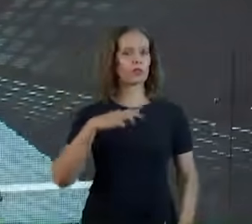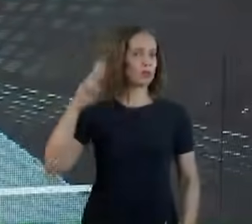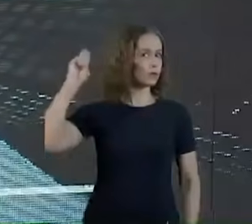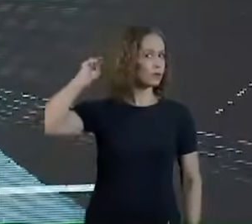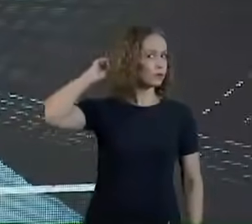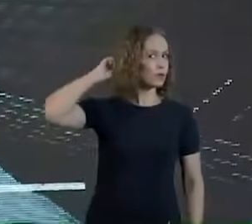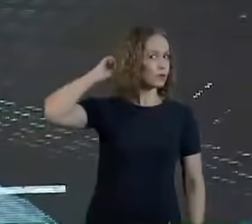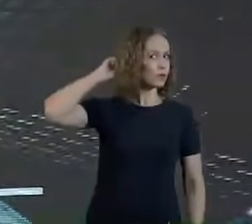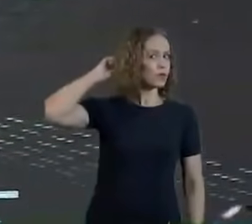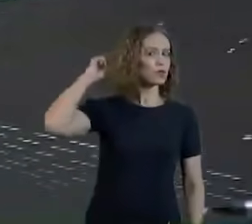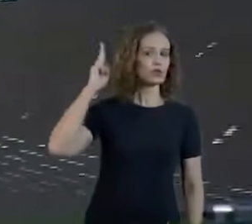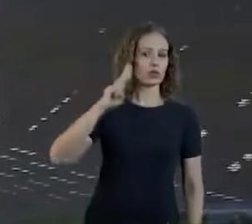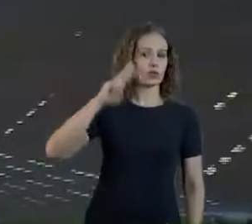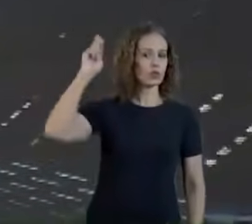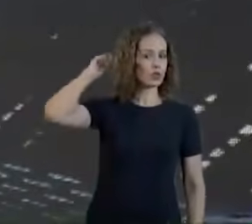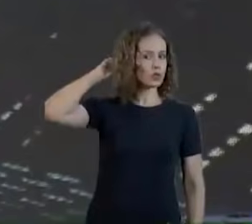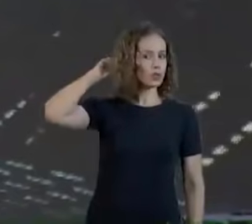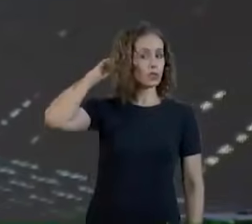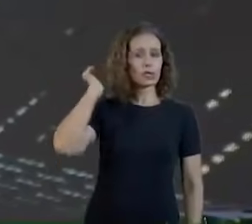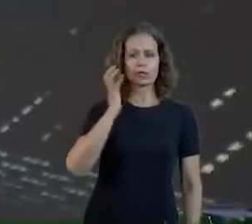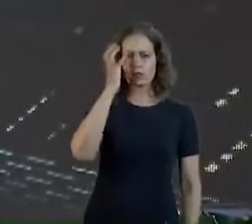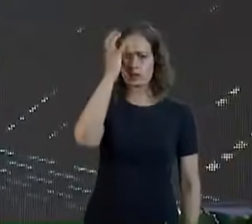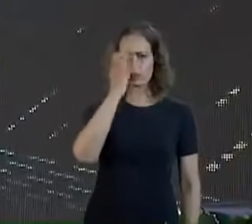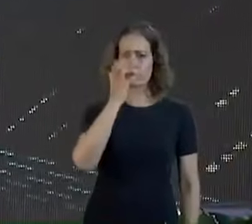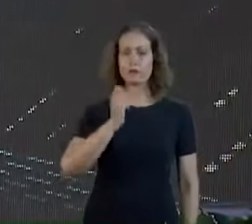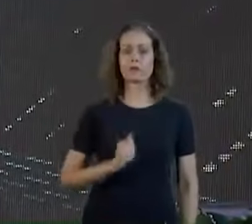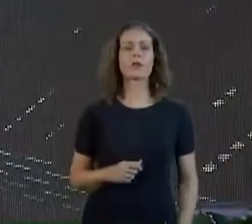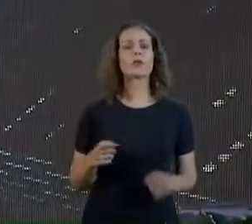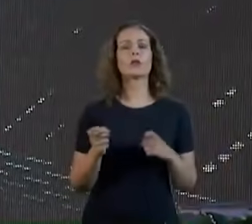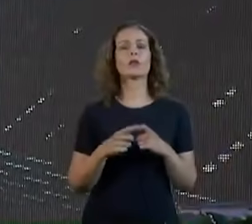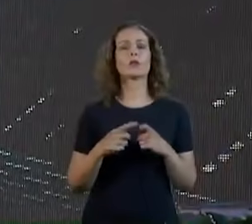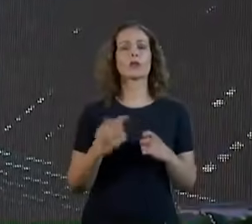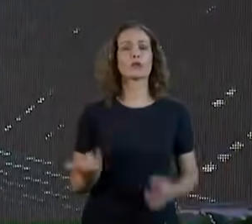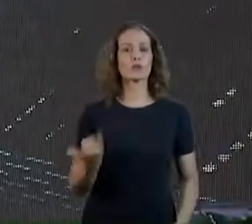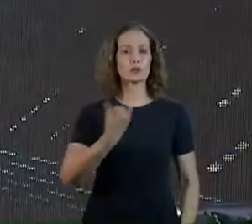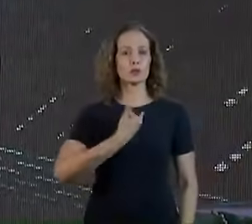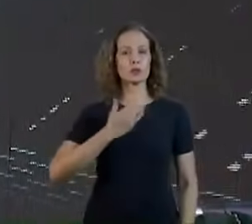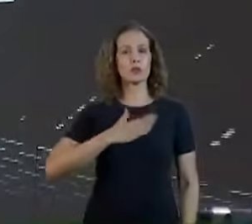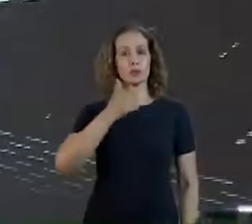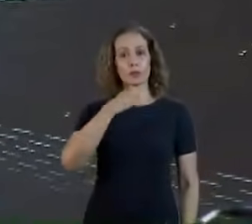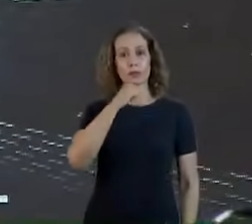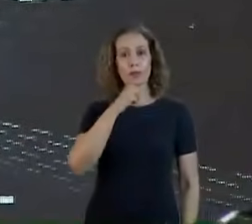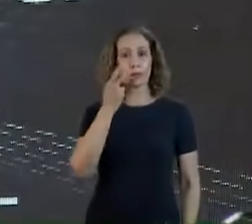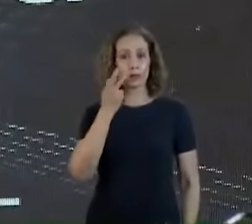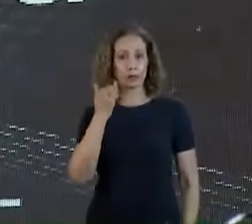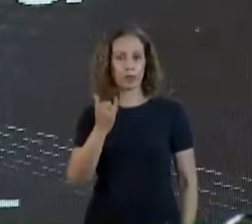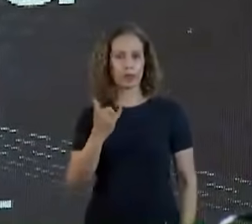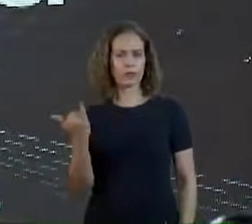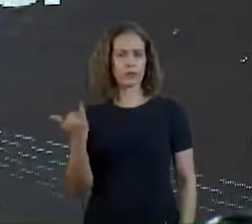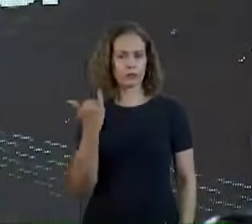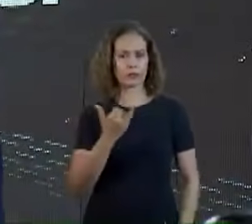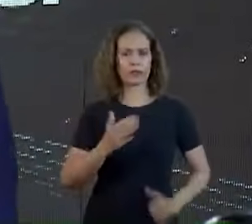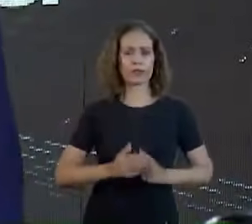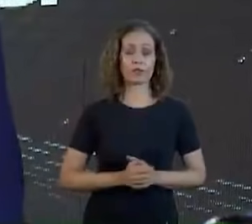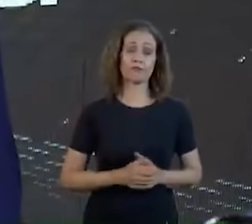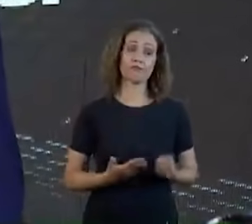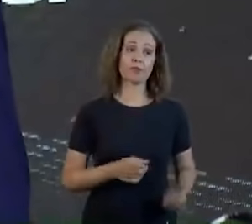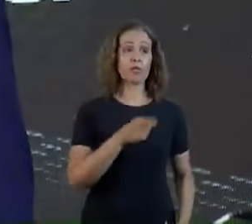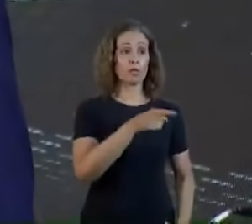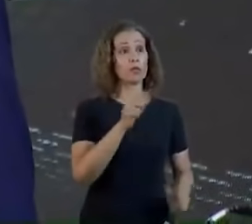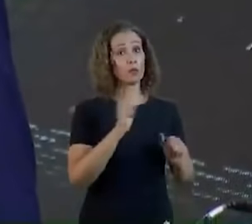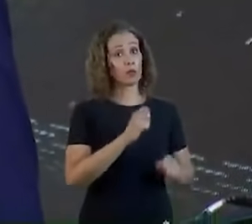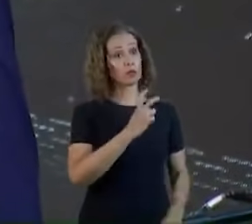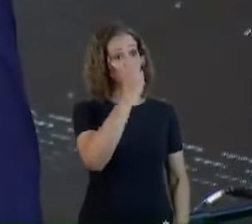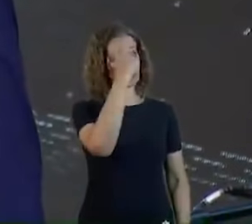meningite. Meningite séria. E o médico disse para minha mãe e para o meu pai: ou ele vai ficar